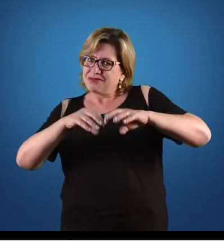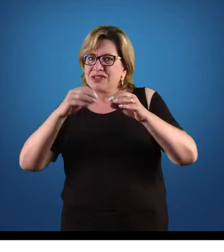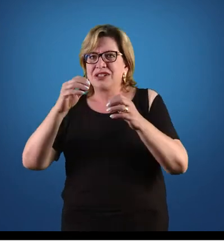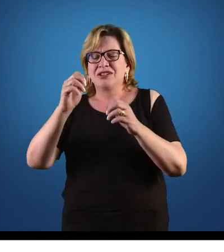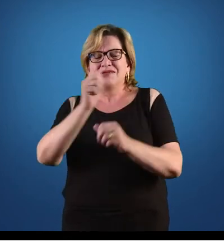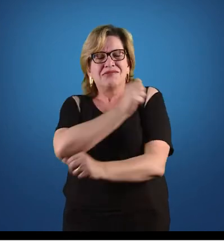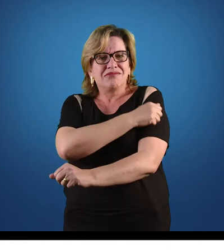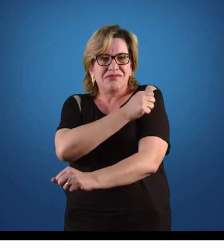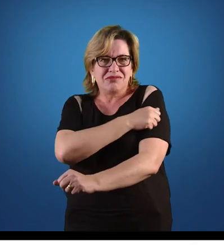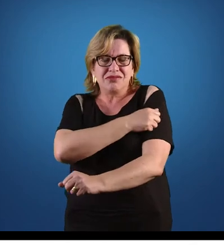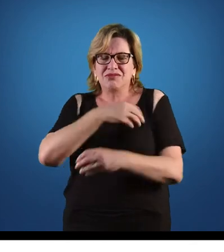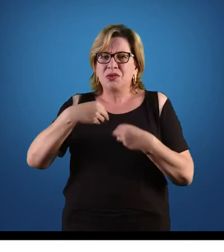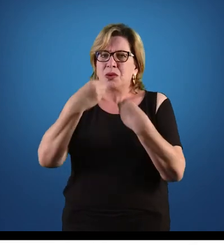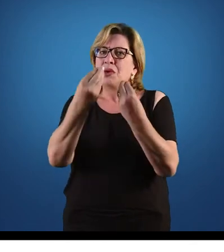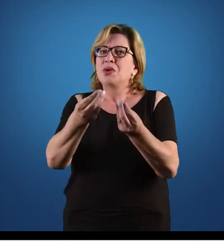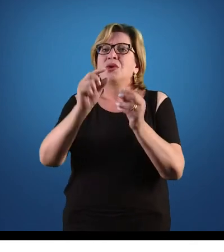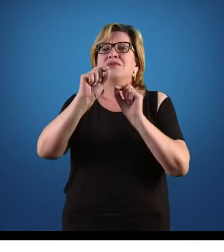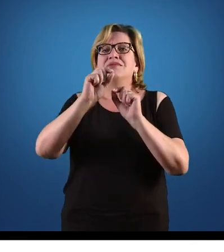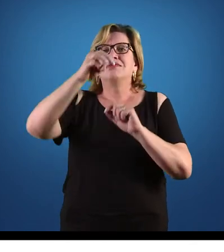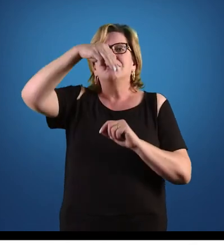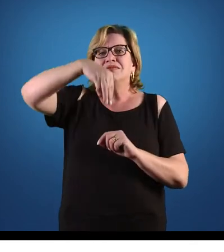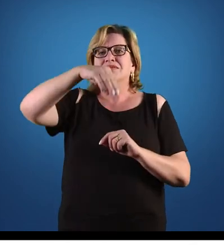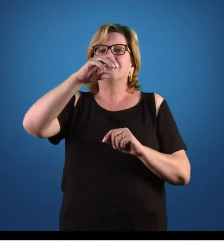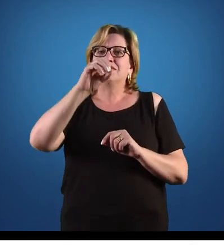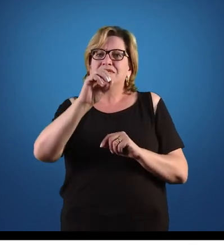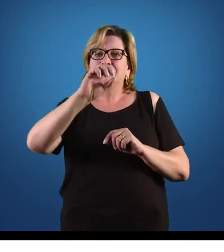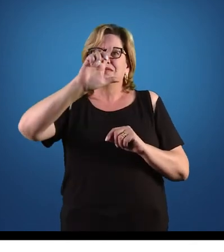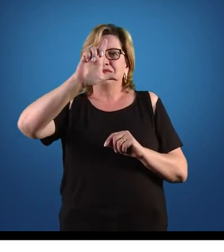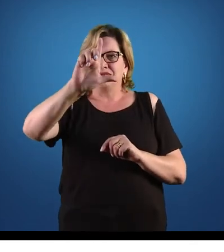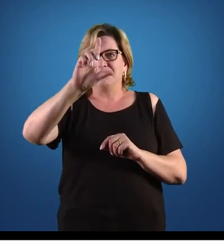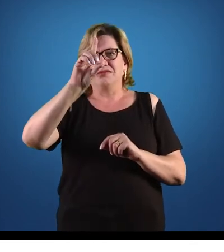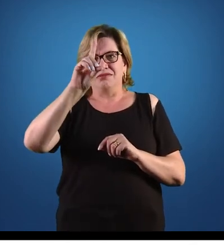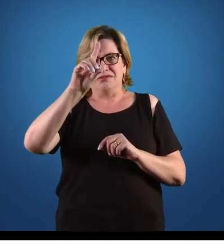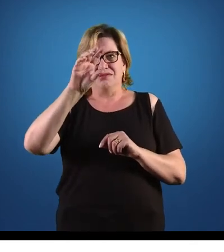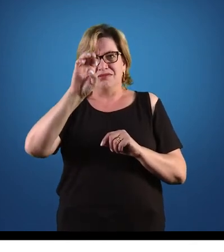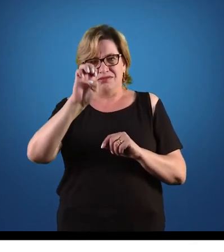os moldes, eu passo os moldes para eles, eles já recortam. Você precisa fazer